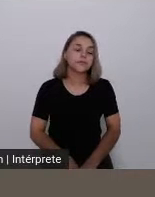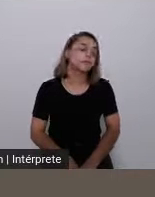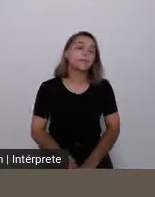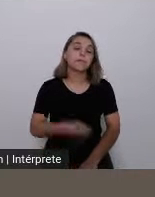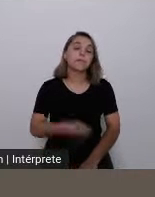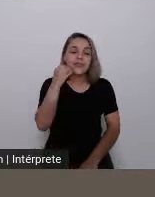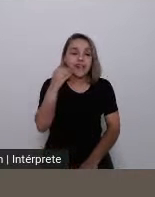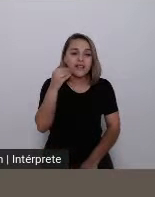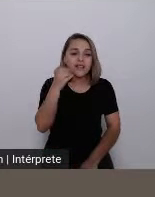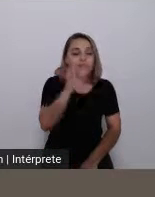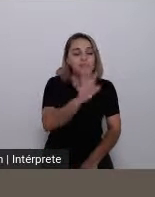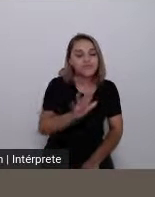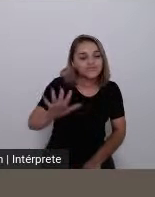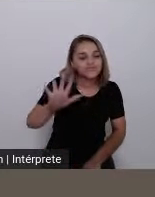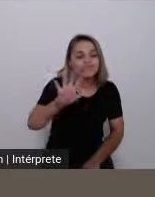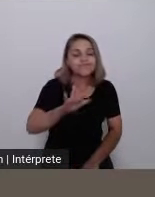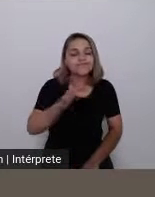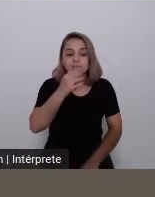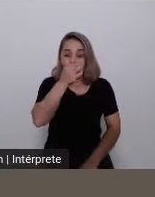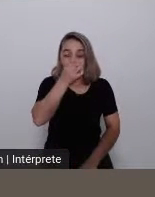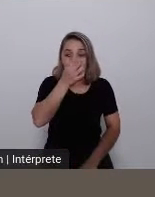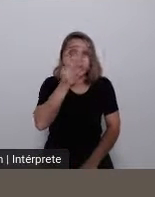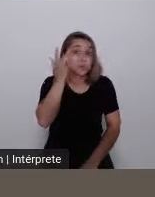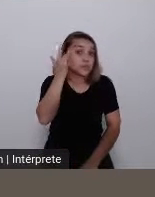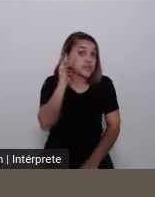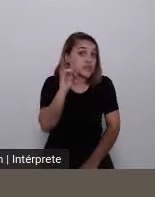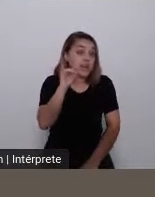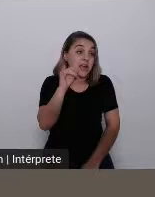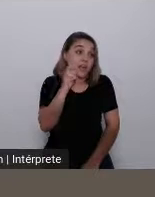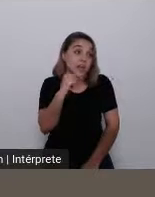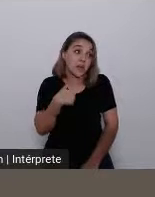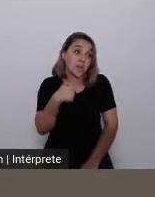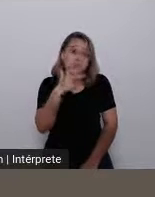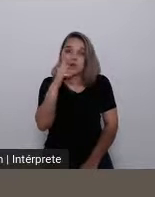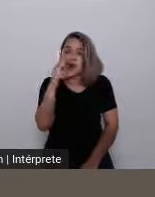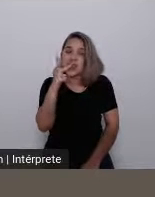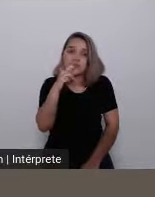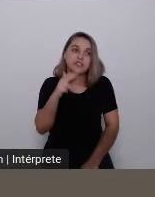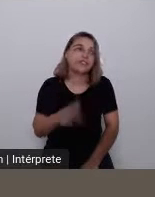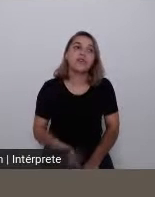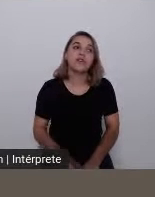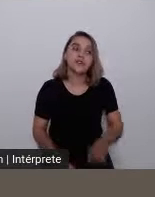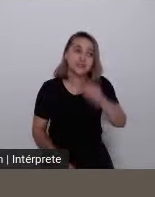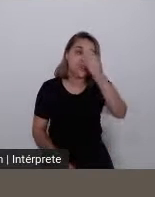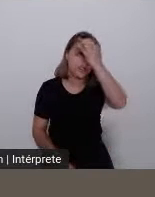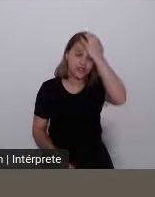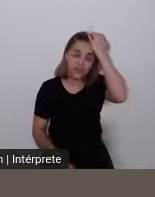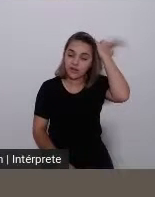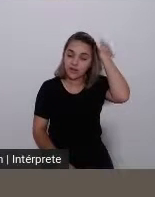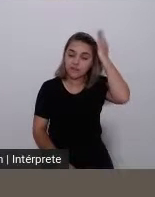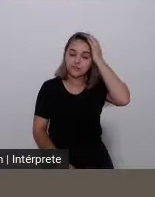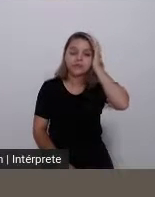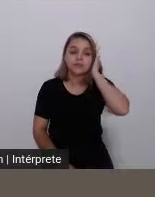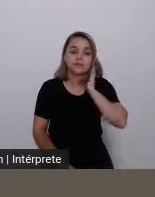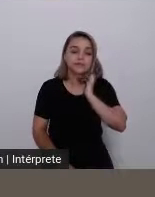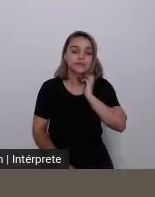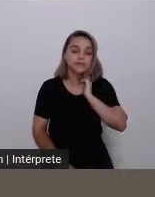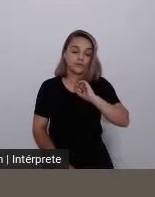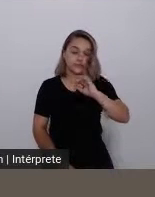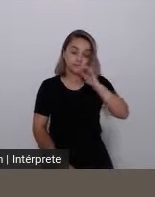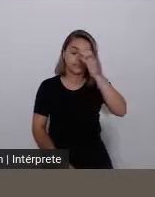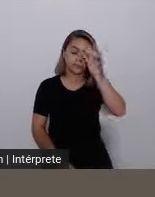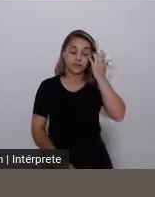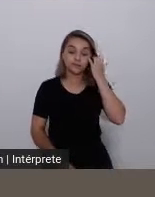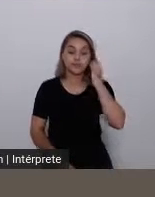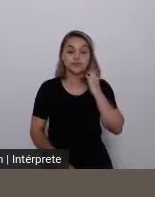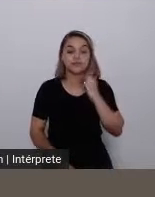efeitos pictóricos. Não sei, é uma hipótese, né? O Oswald não explica de quem ele está falando, mas ele zomba dessa figura do artista